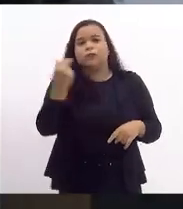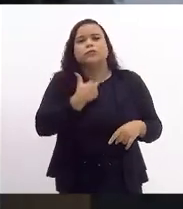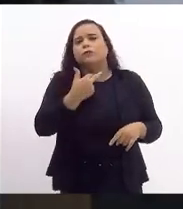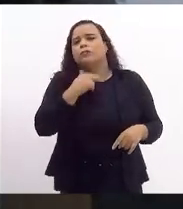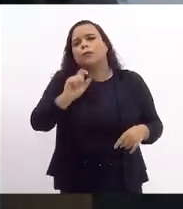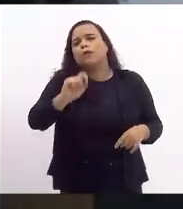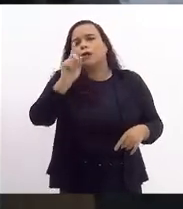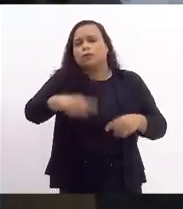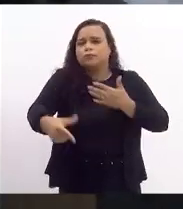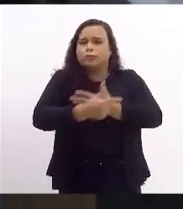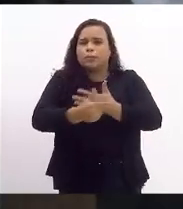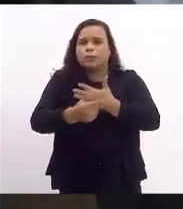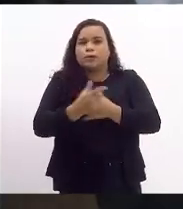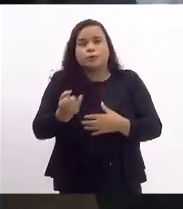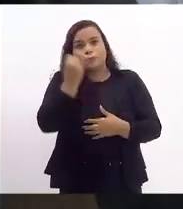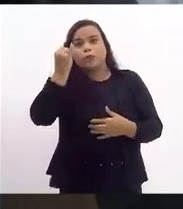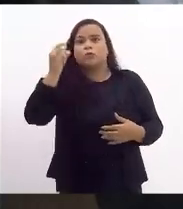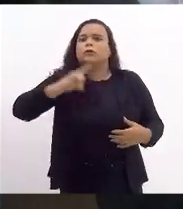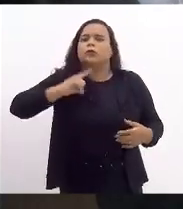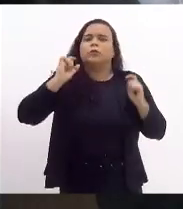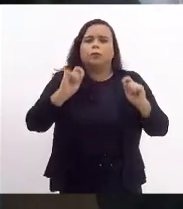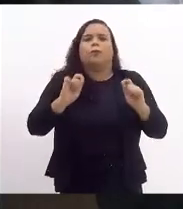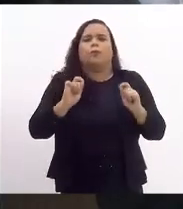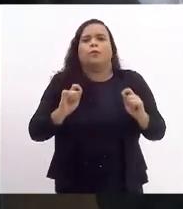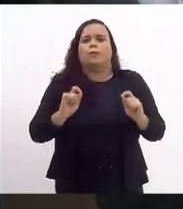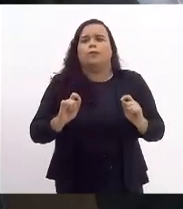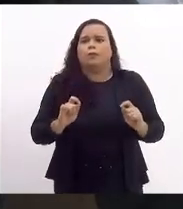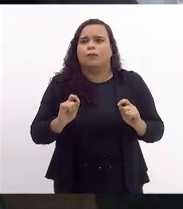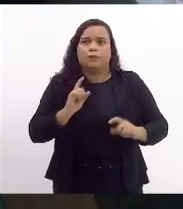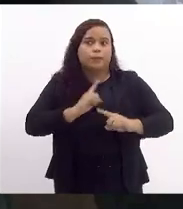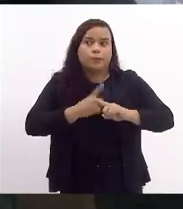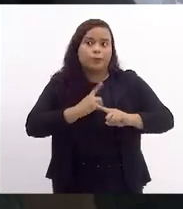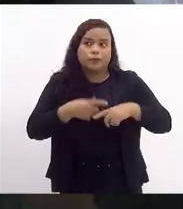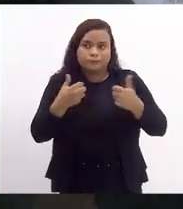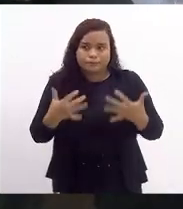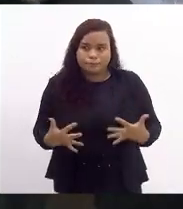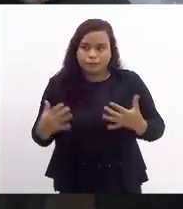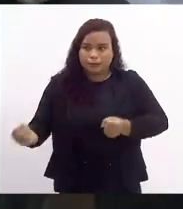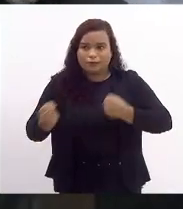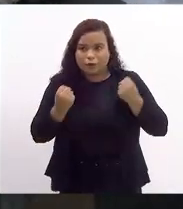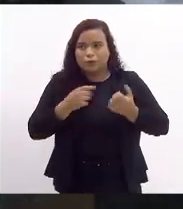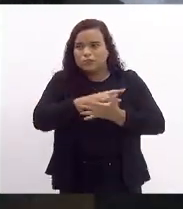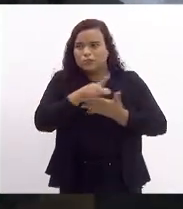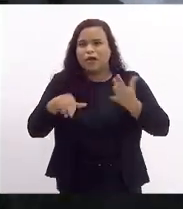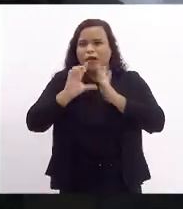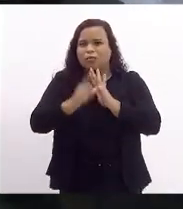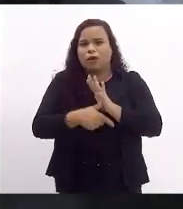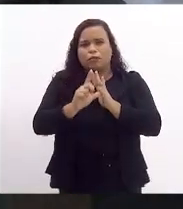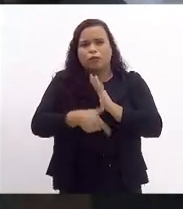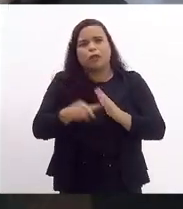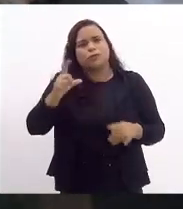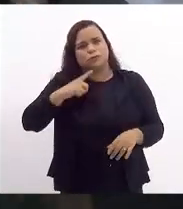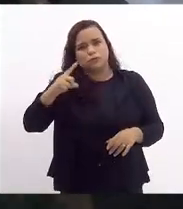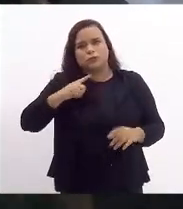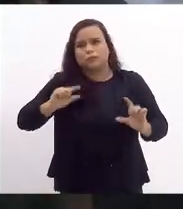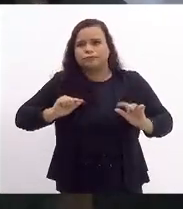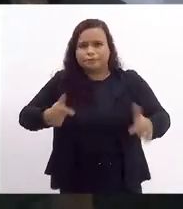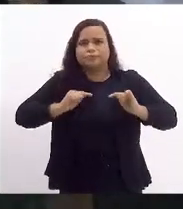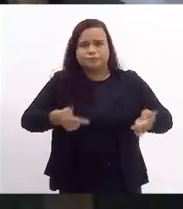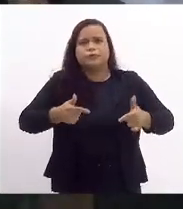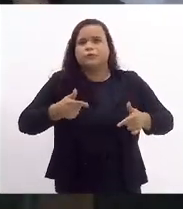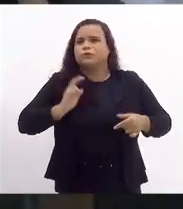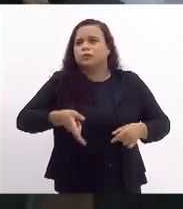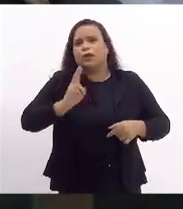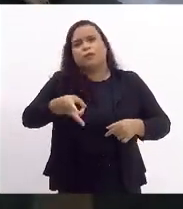também que esse papel se tornou tão importante porque forças do atraso atuaram o